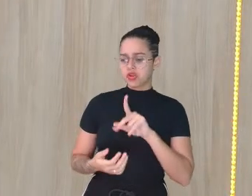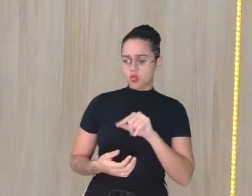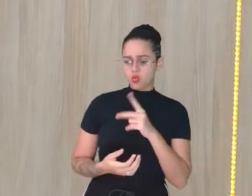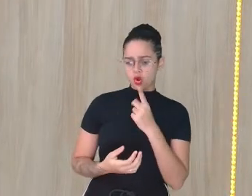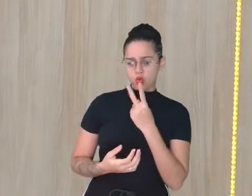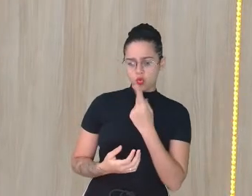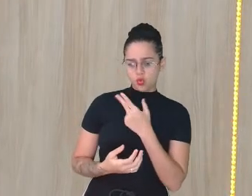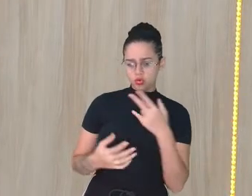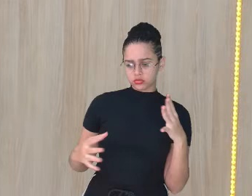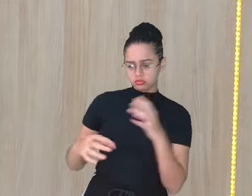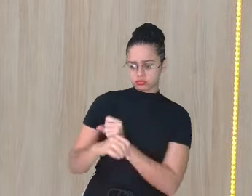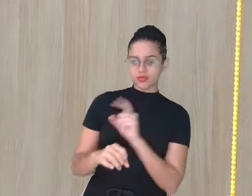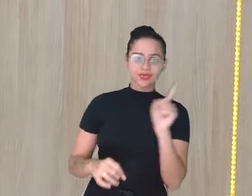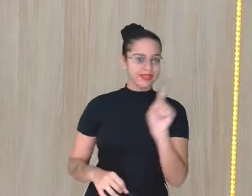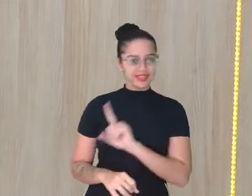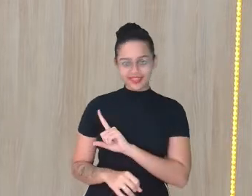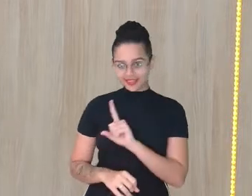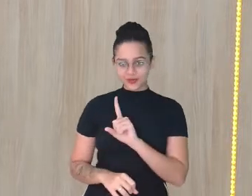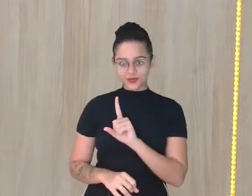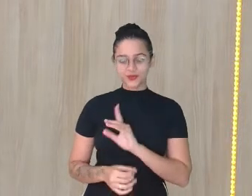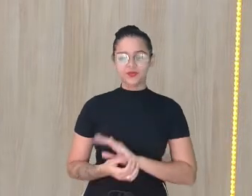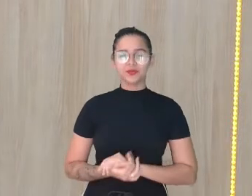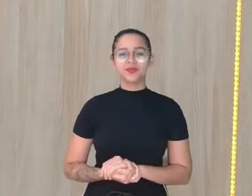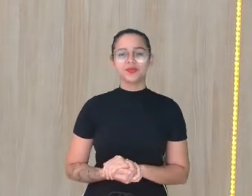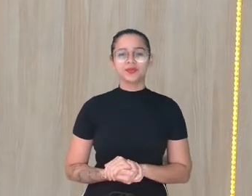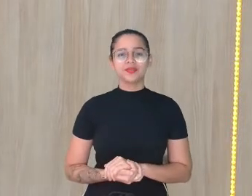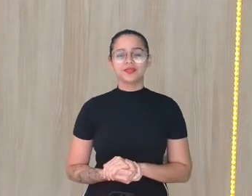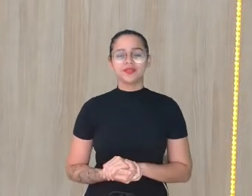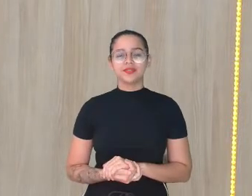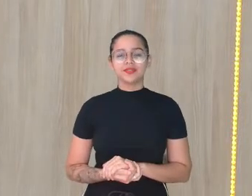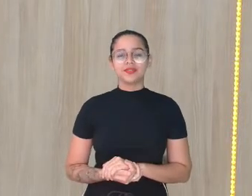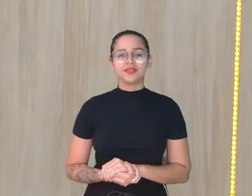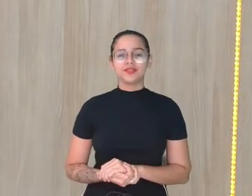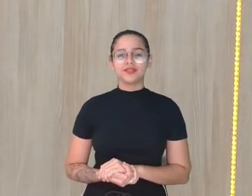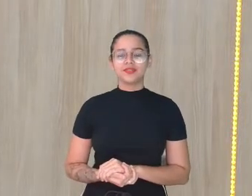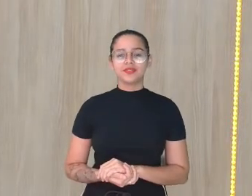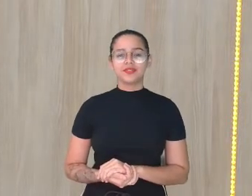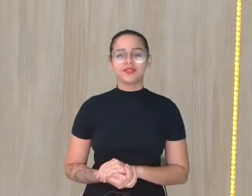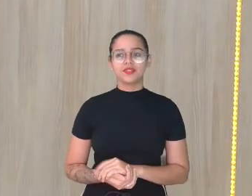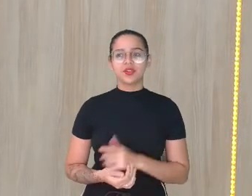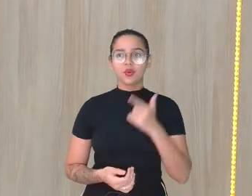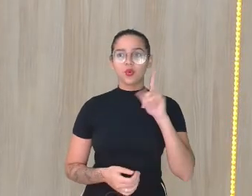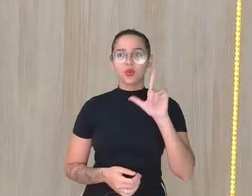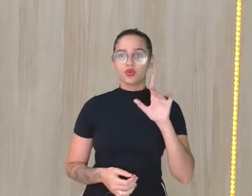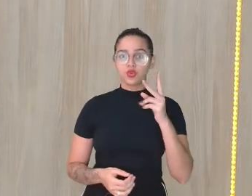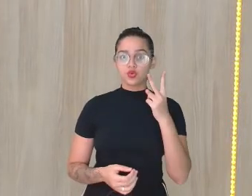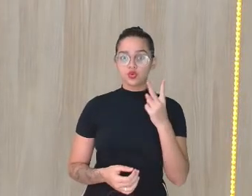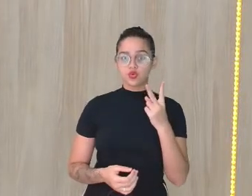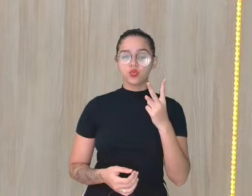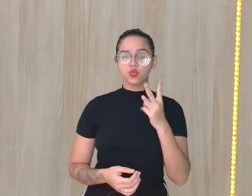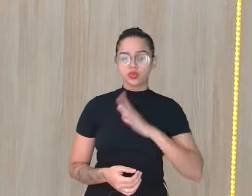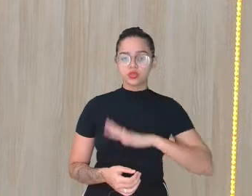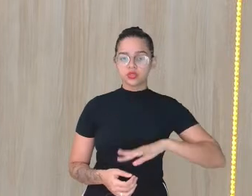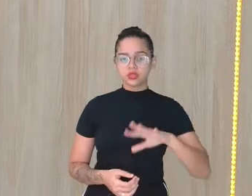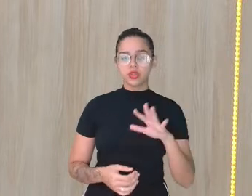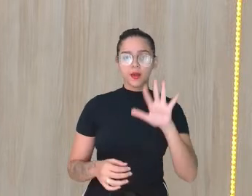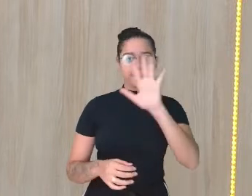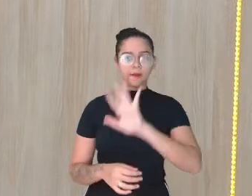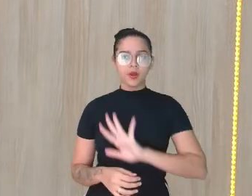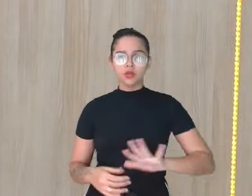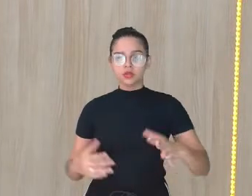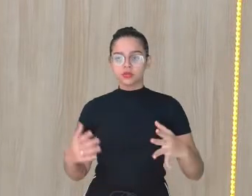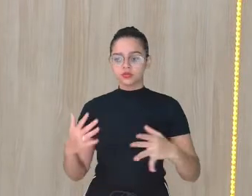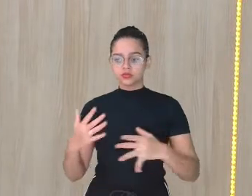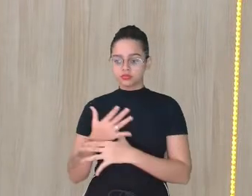só, não? Não! Tá? Apesar de as outras duas áreas, o paisagismo e o urbanismo,